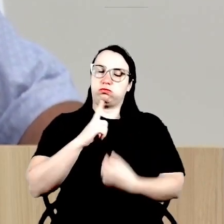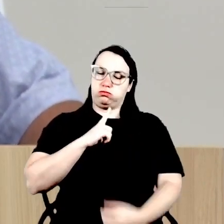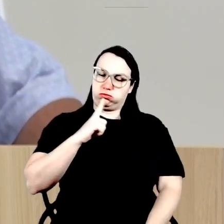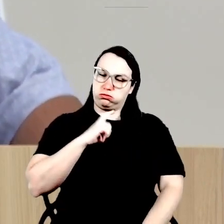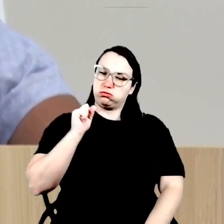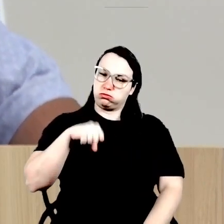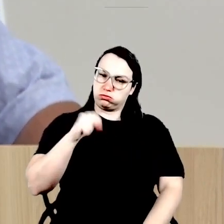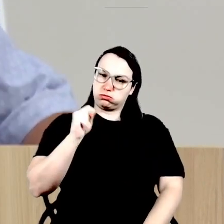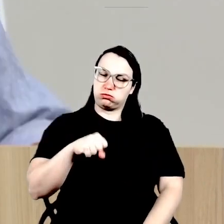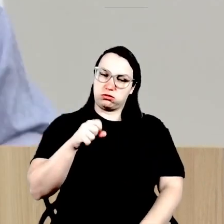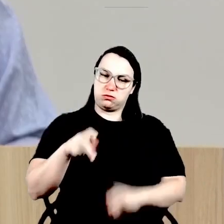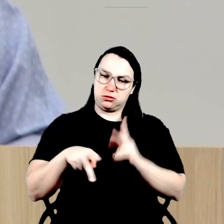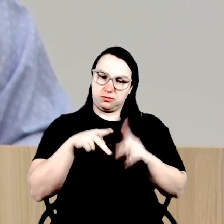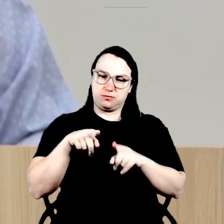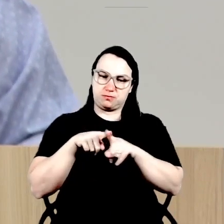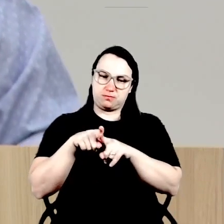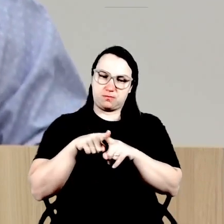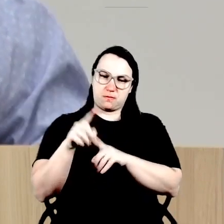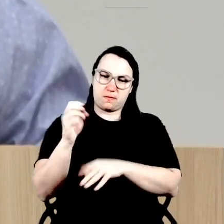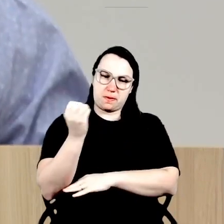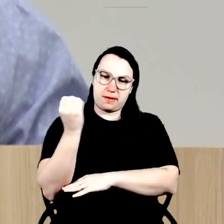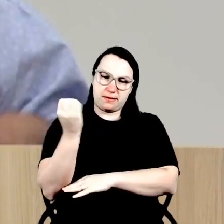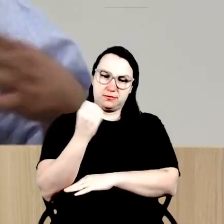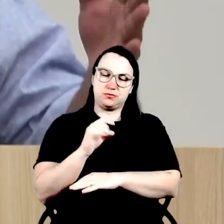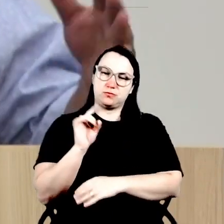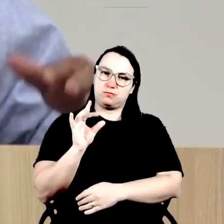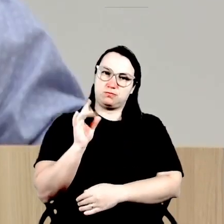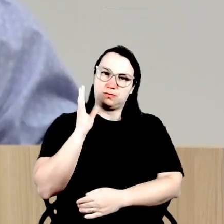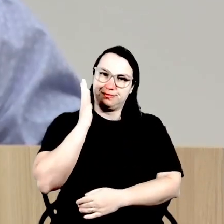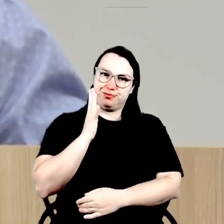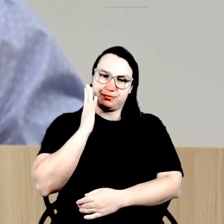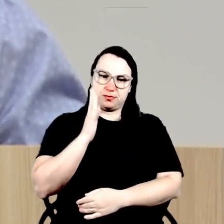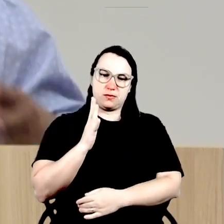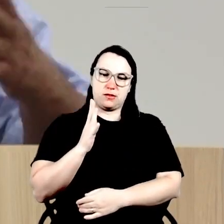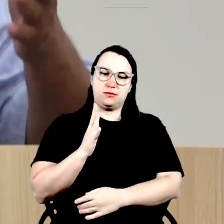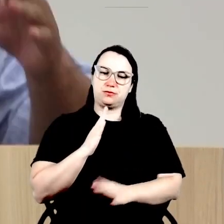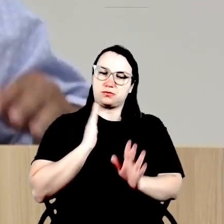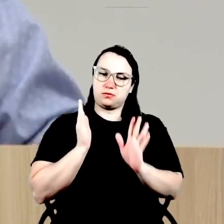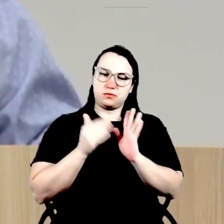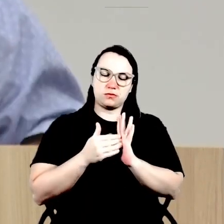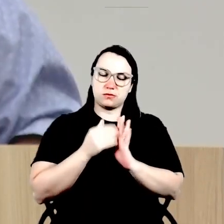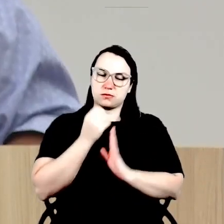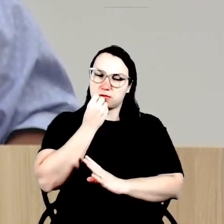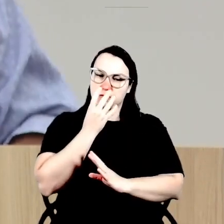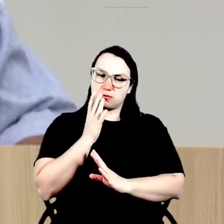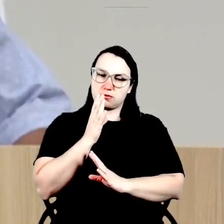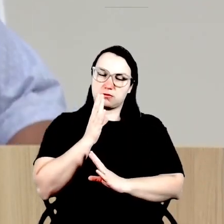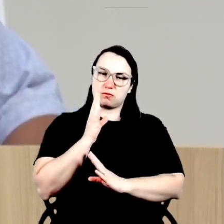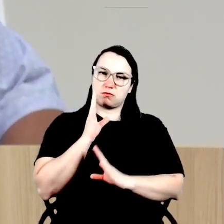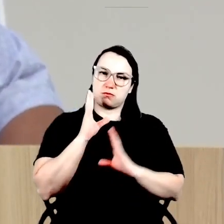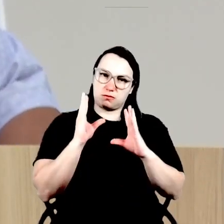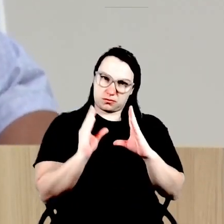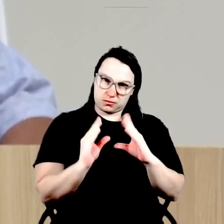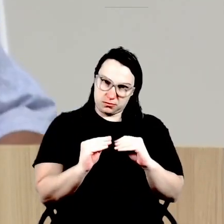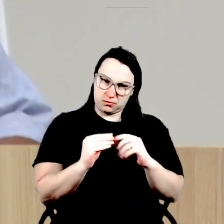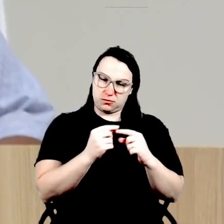povo e pelos irmãos do Rio Grande do Sul seria isso as minhas palavras Desejo a todos um bom final de dia que todos tenham uma semana abç